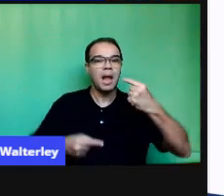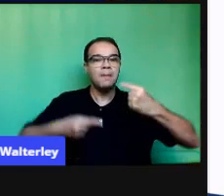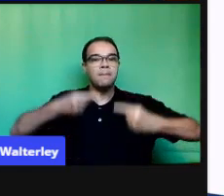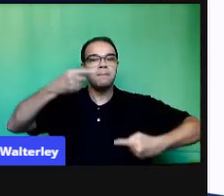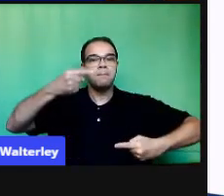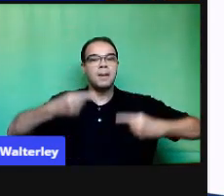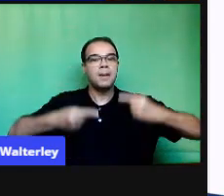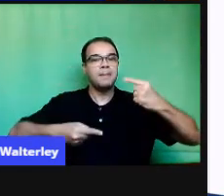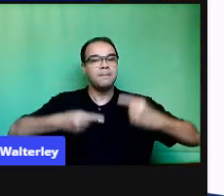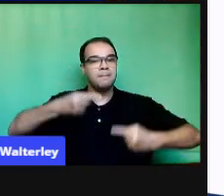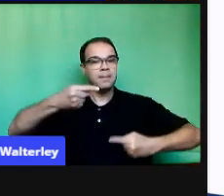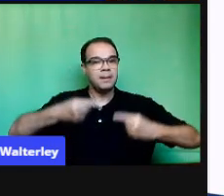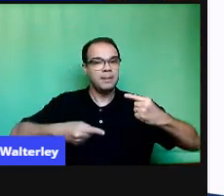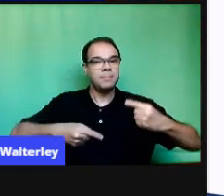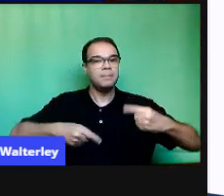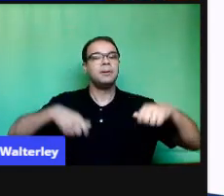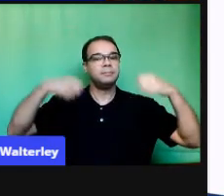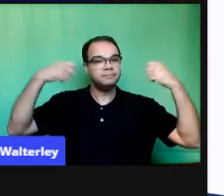deveriam buscar